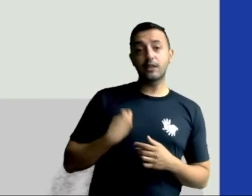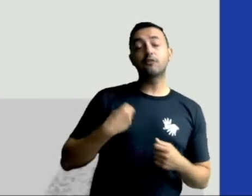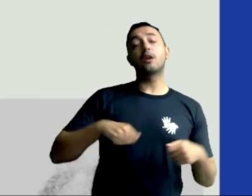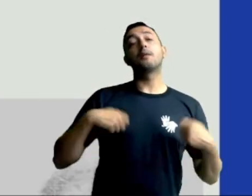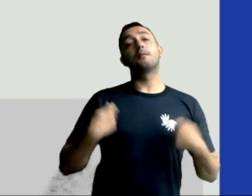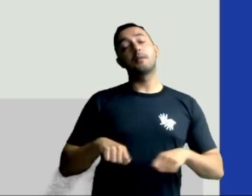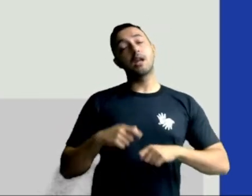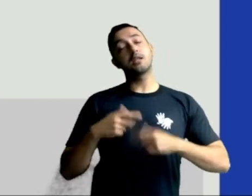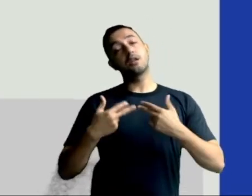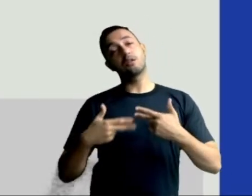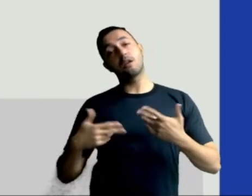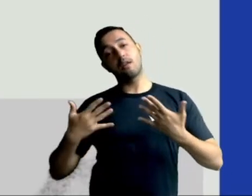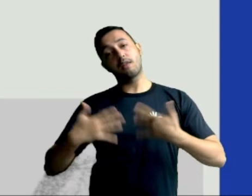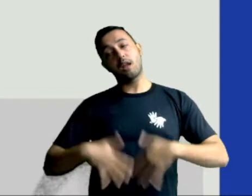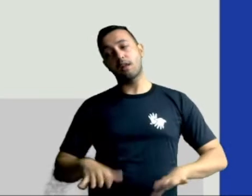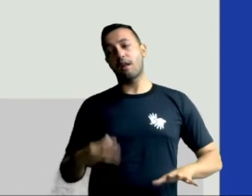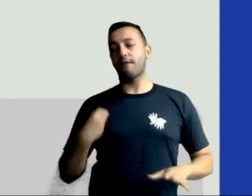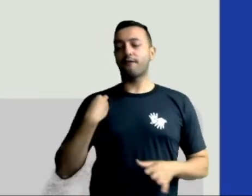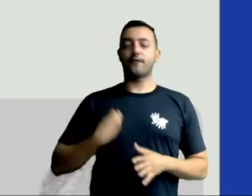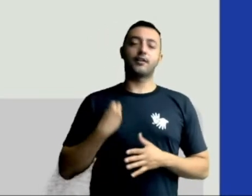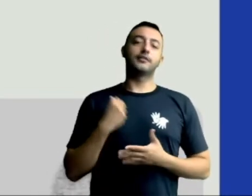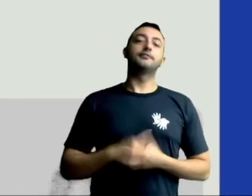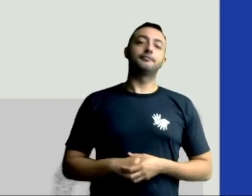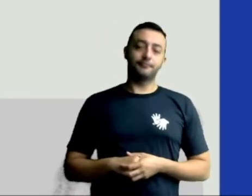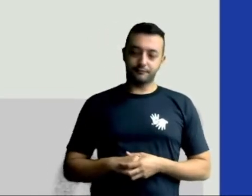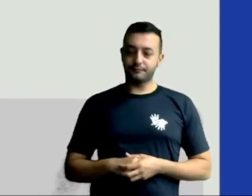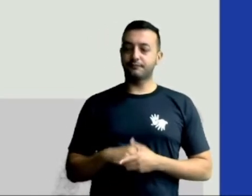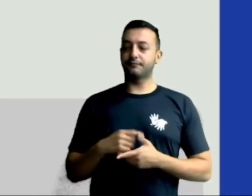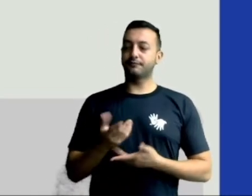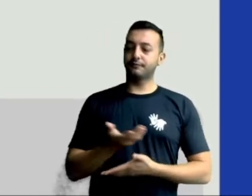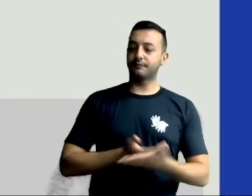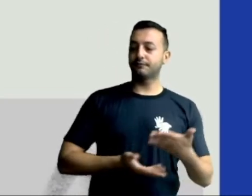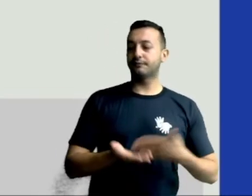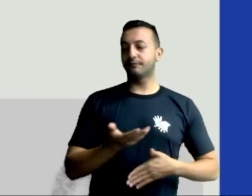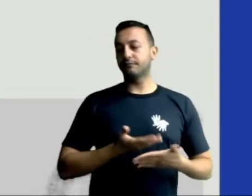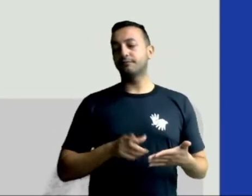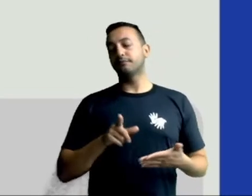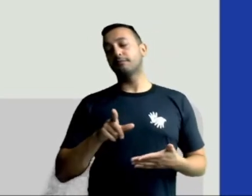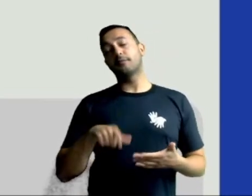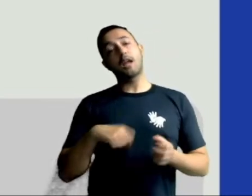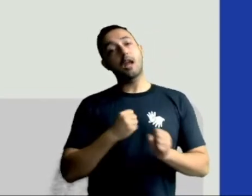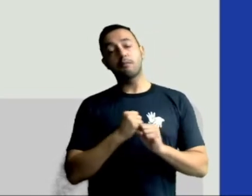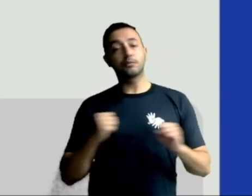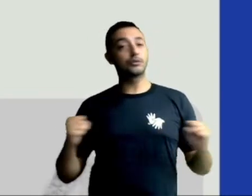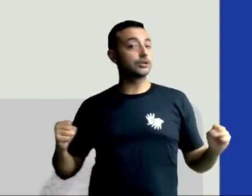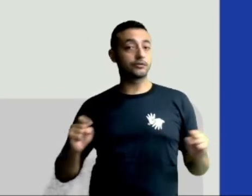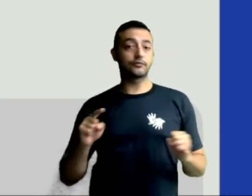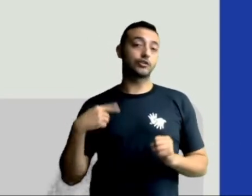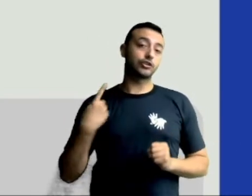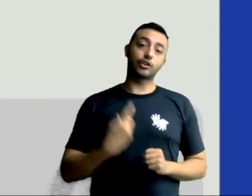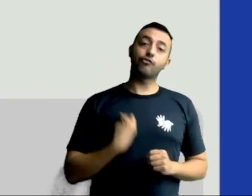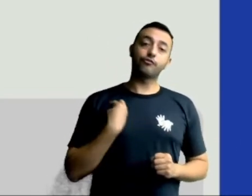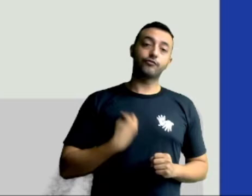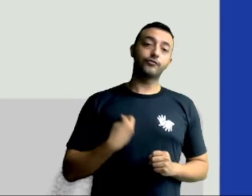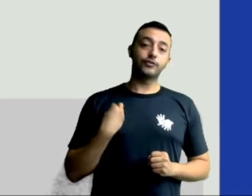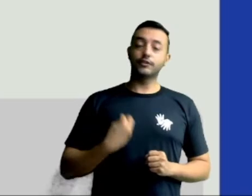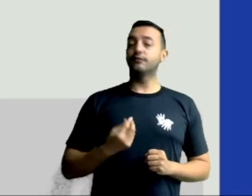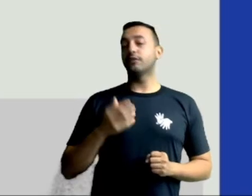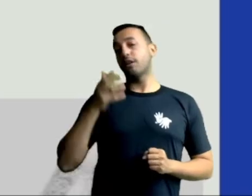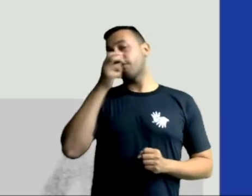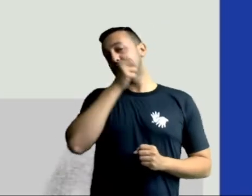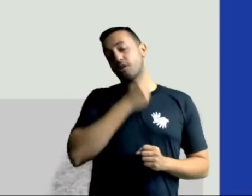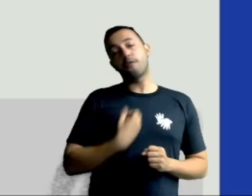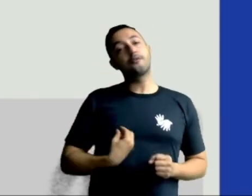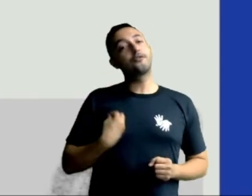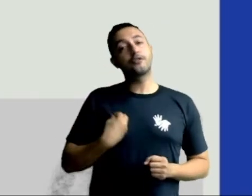desses elementos naturais para sobreviver. Eles se relacionam. É impossível nós, seres vivos,